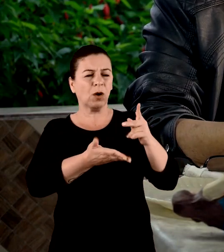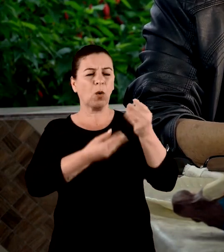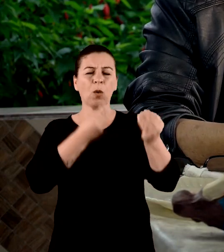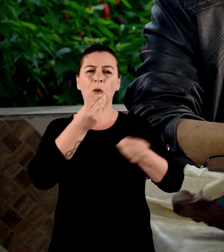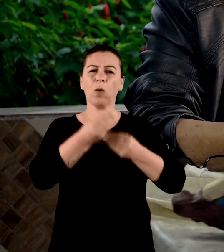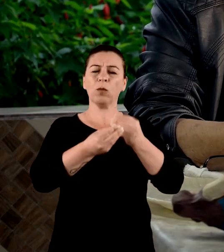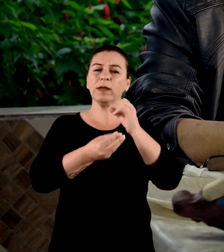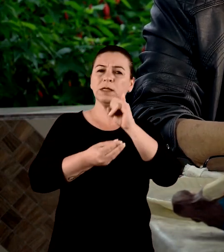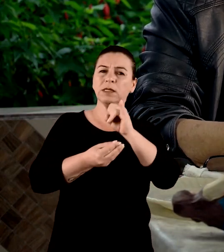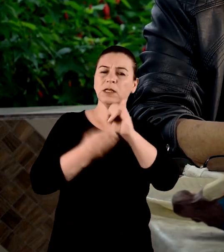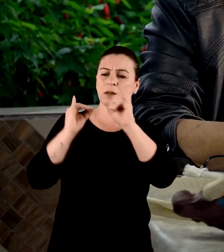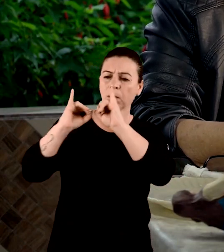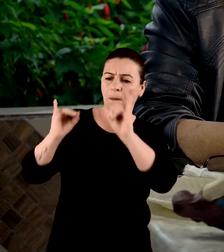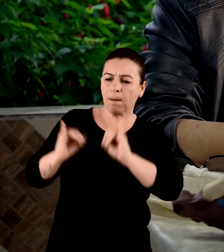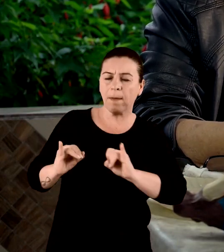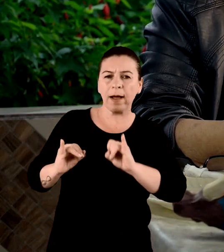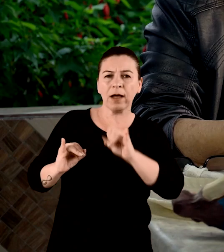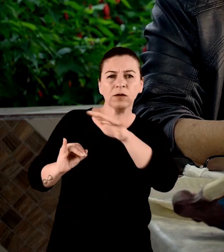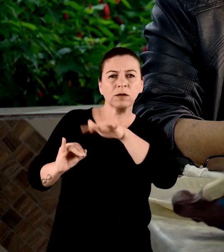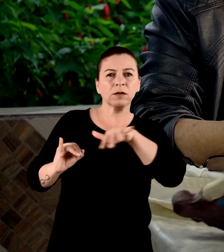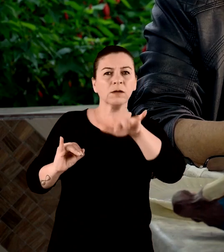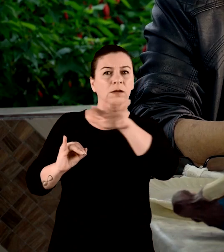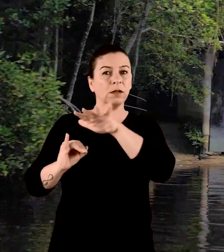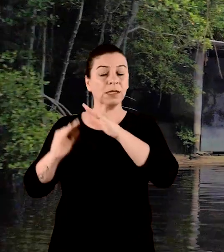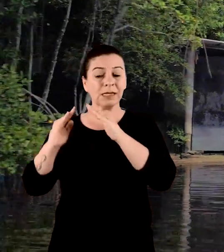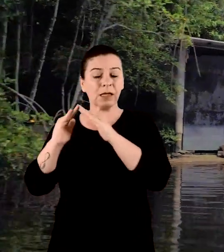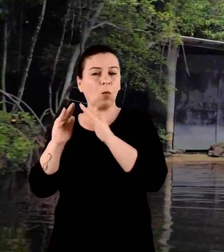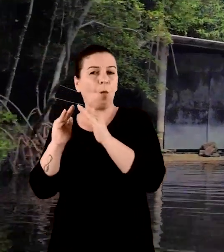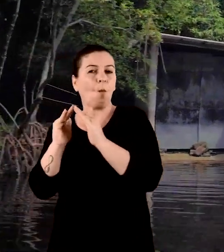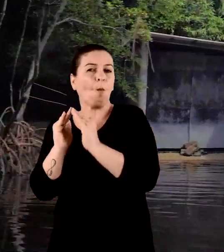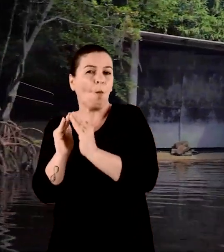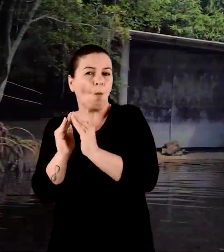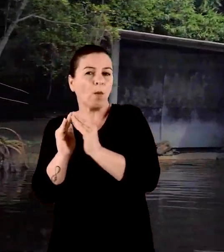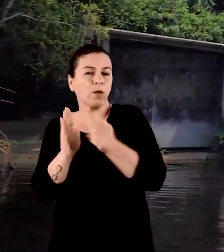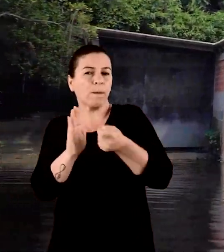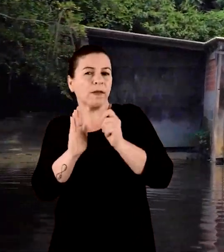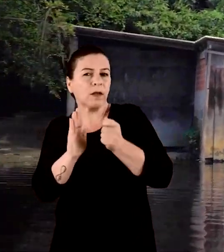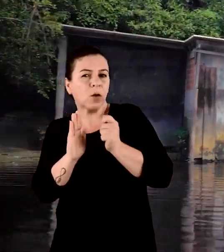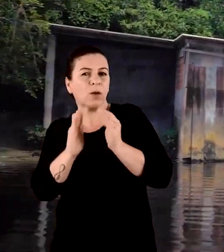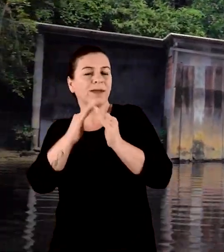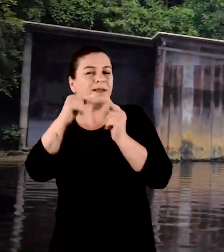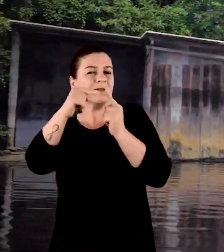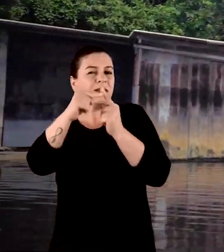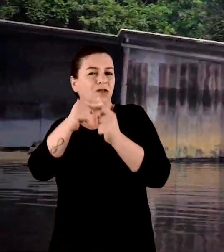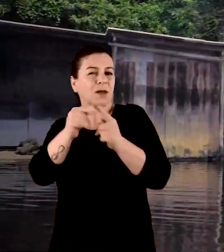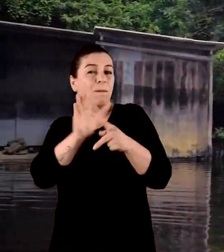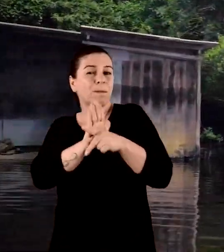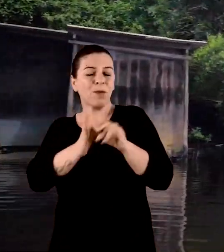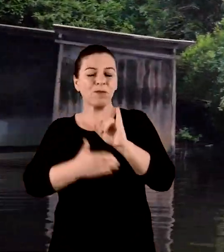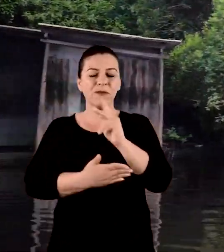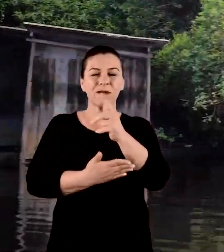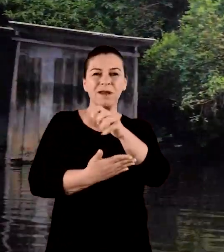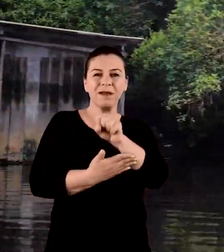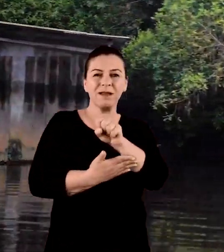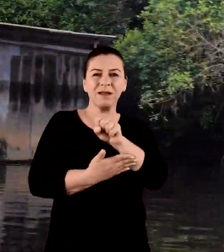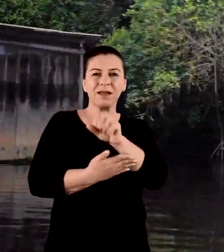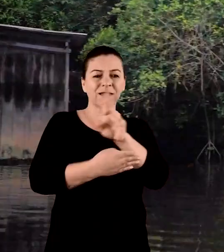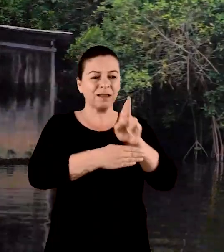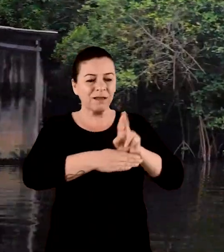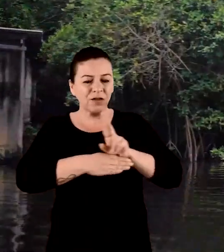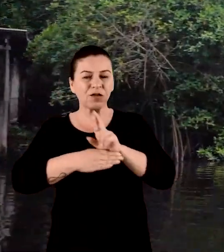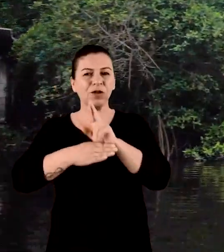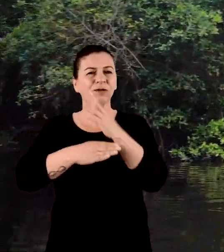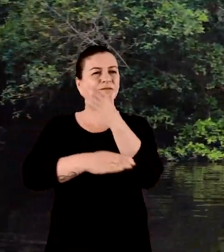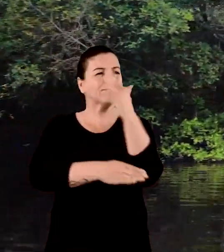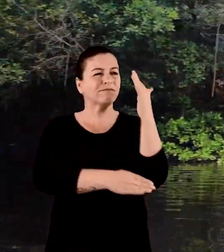estado, como não estarão as peças que estão nas cabanas, nas casas dos pescadores, nas igrejinhas das ilhas, nas